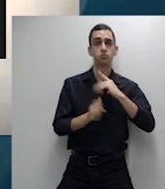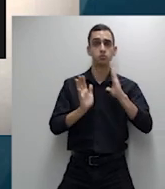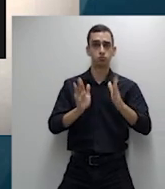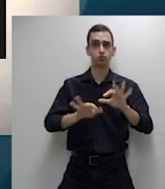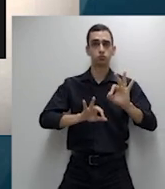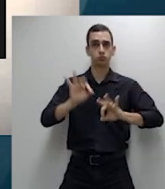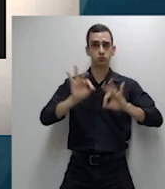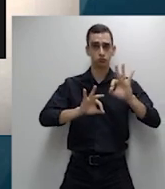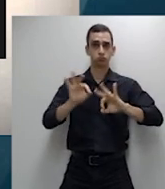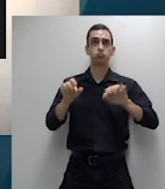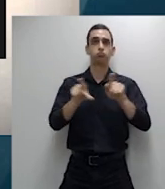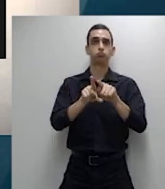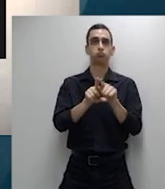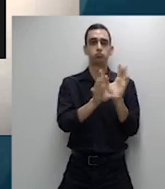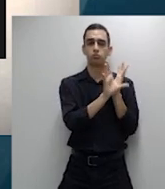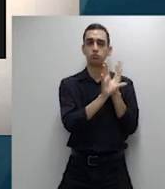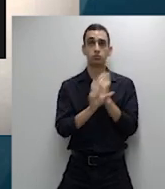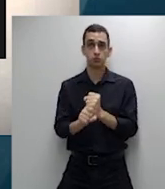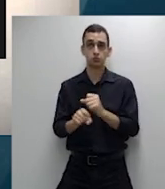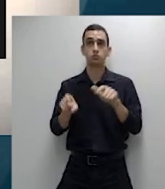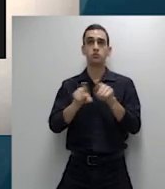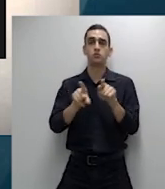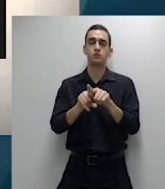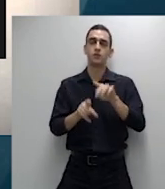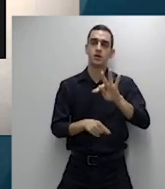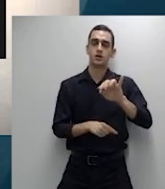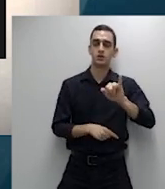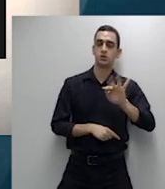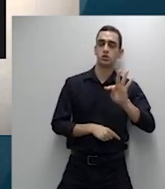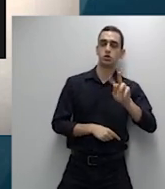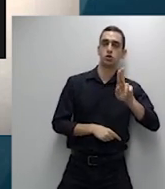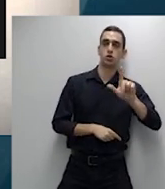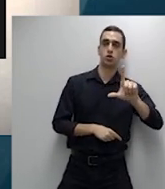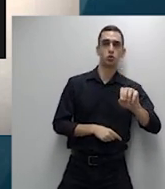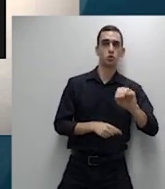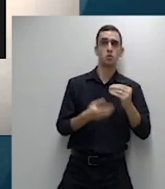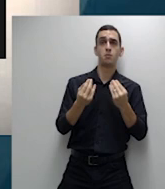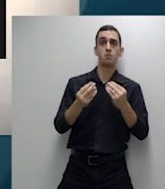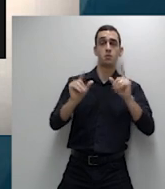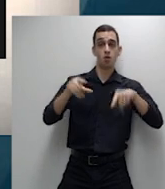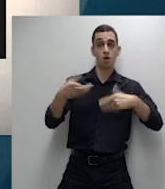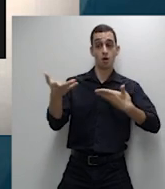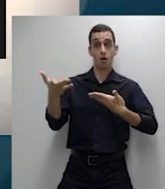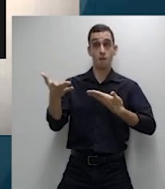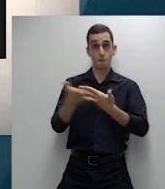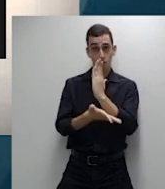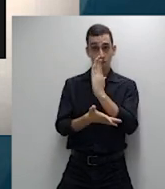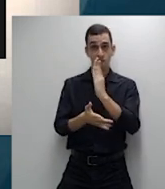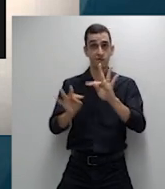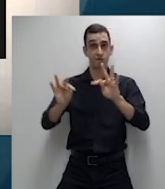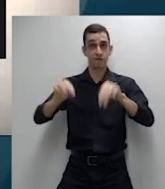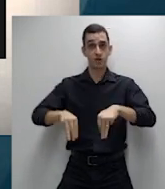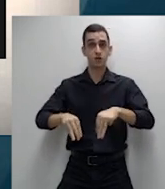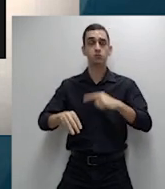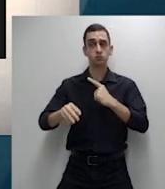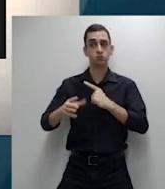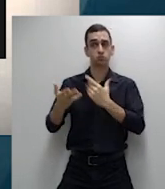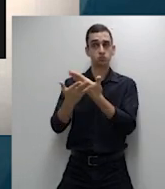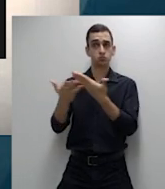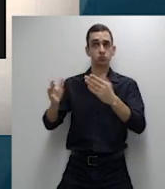tanto com as notas suficientes com os títulos os dados para a aprovação final deste concurso depende apenas